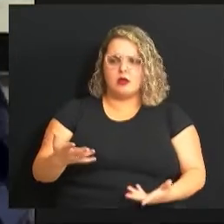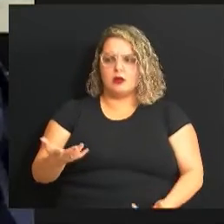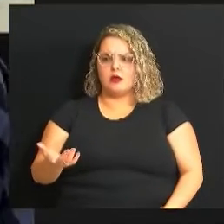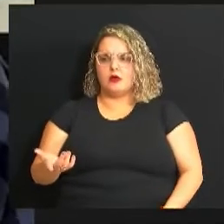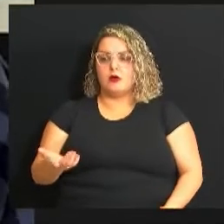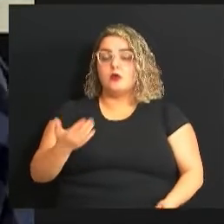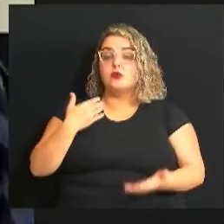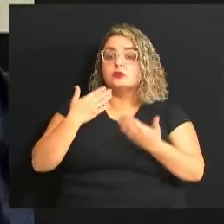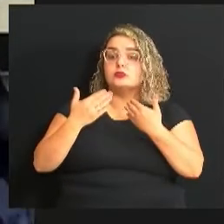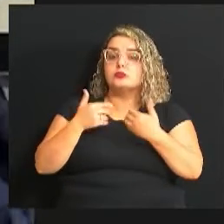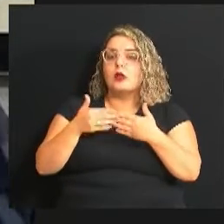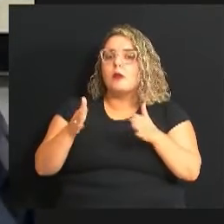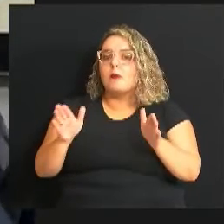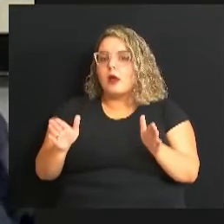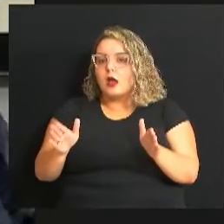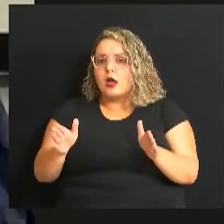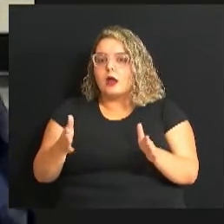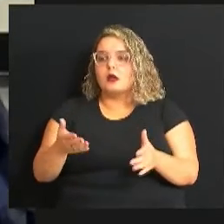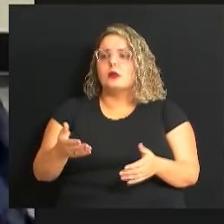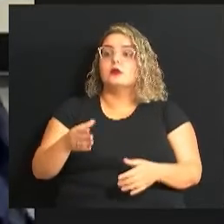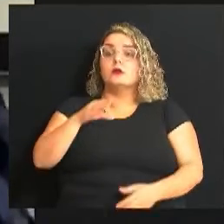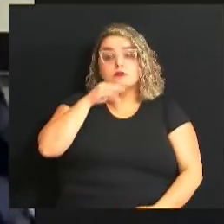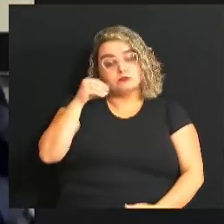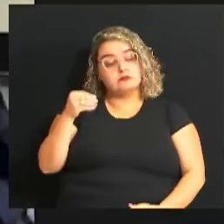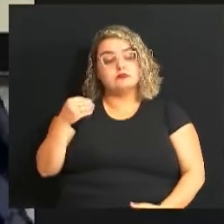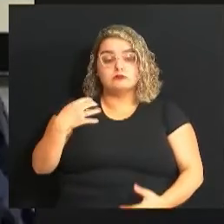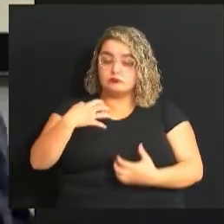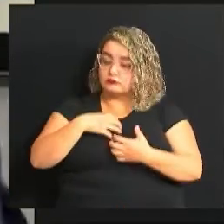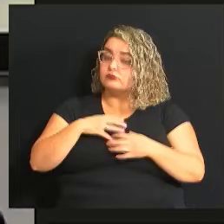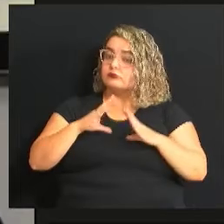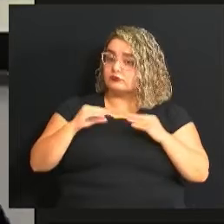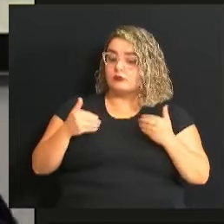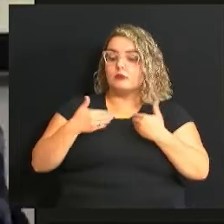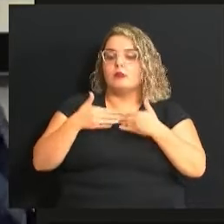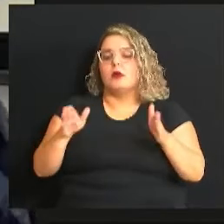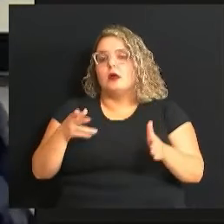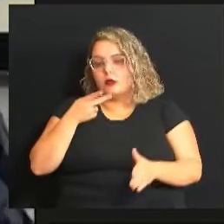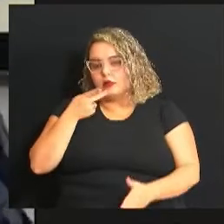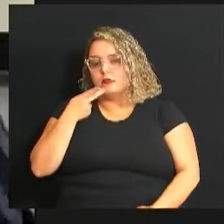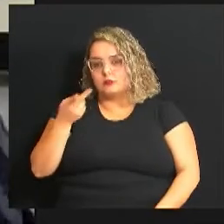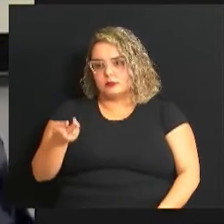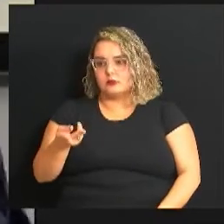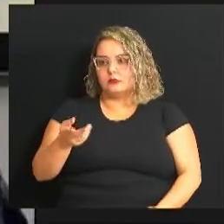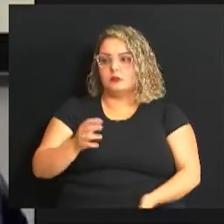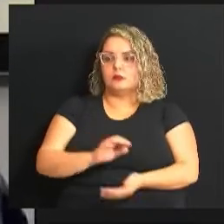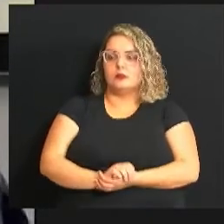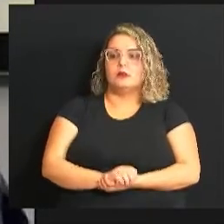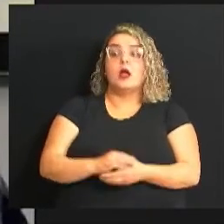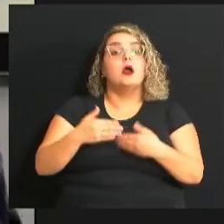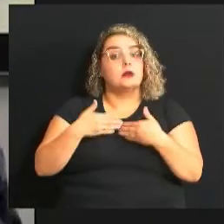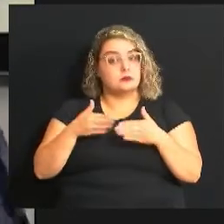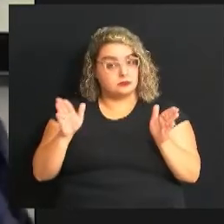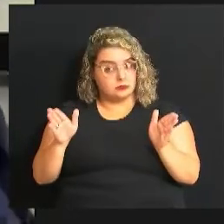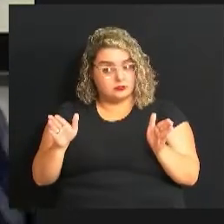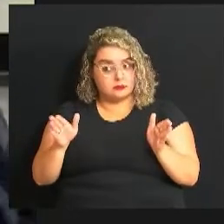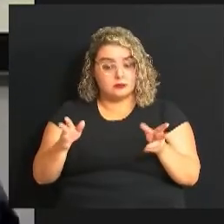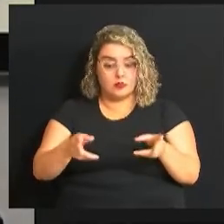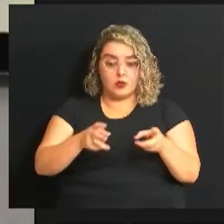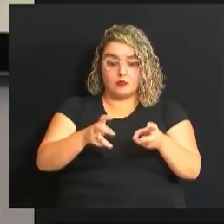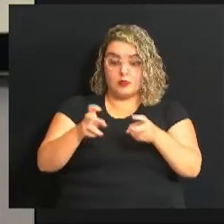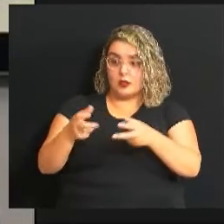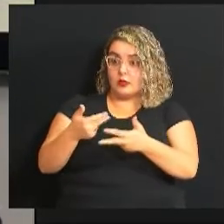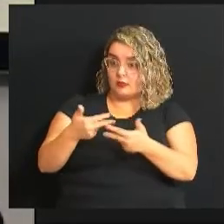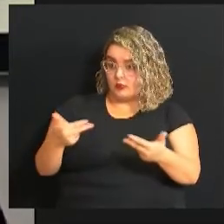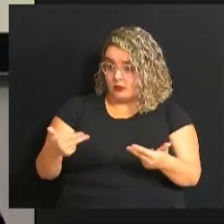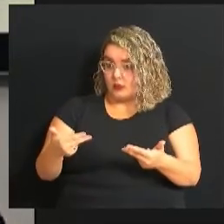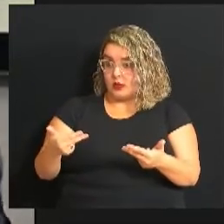sempre propicia que o adolescente sinta mais confortável de se abrir. E é nessa abertura, então, que a gente percebe coisas, nuances